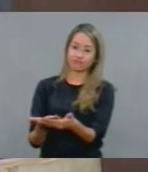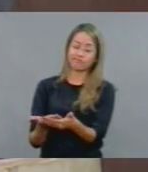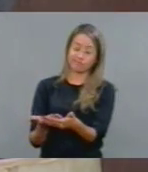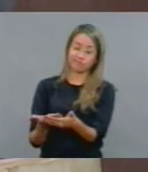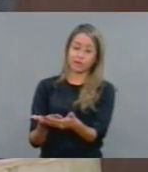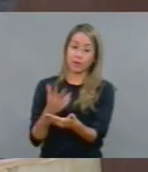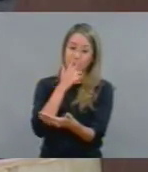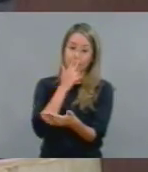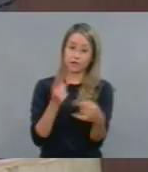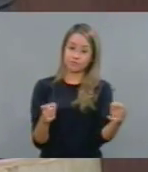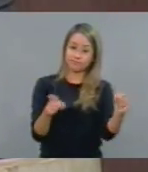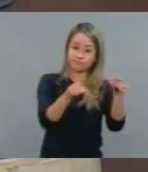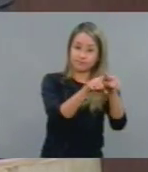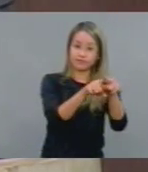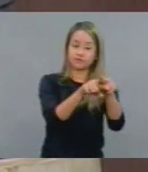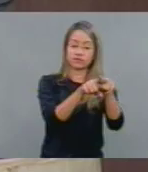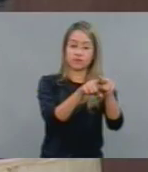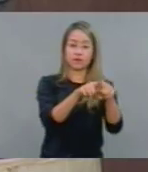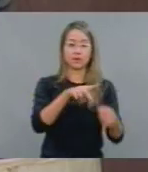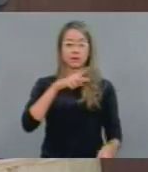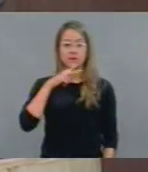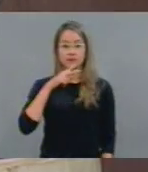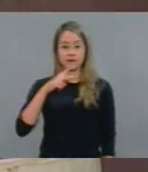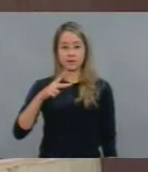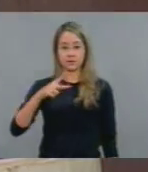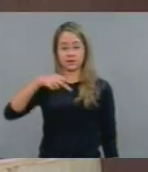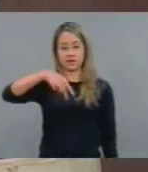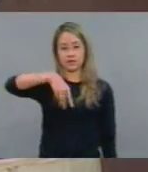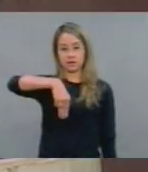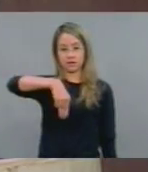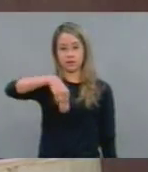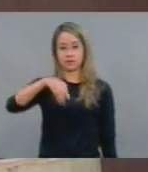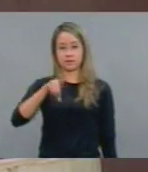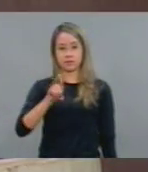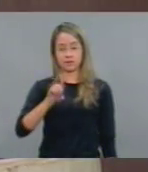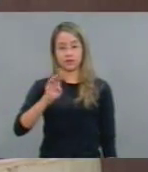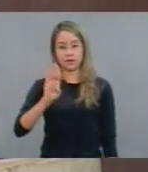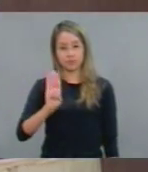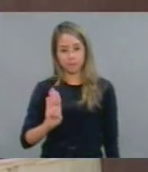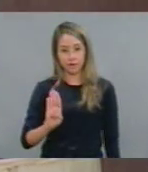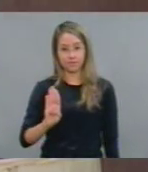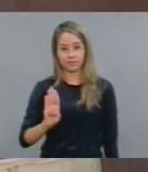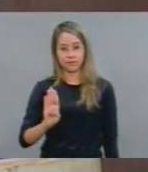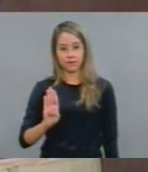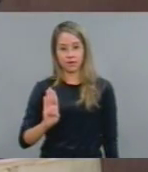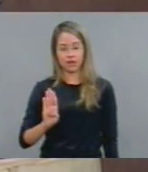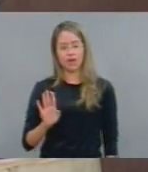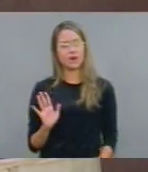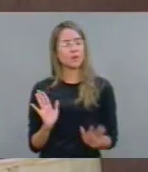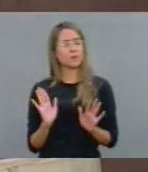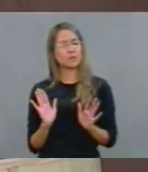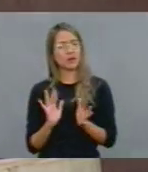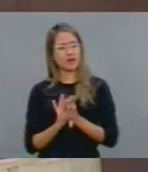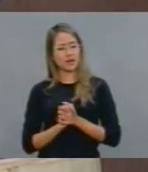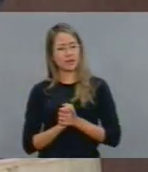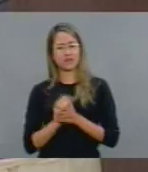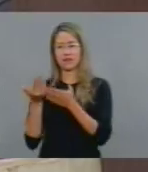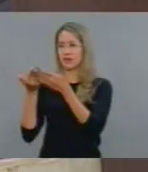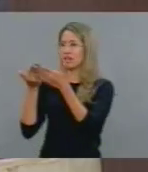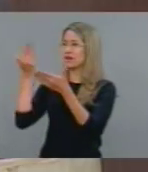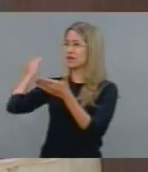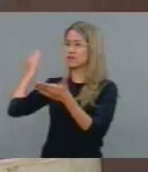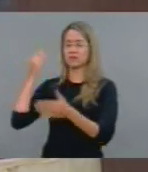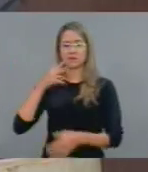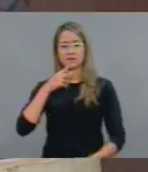acabou aliando-se àqueles que eram mestres, matreiros, na cultura